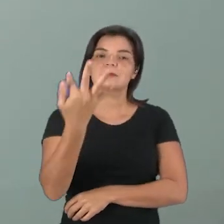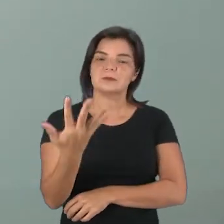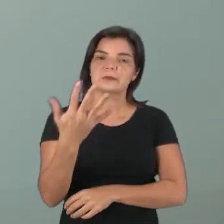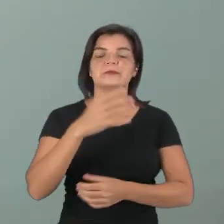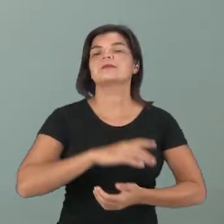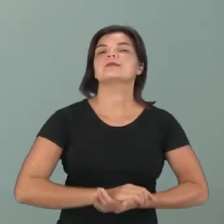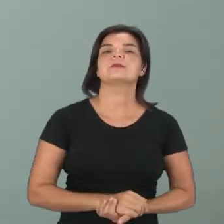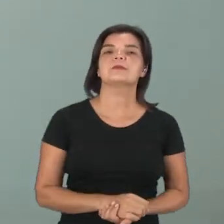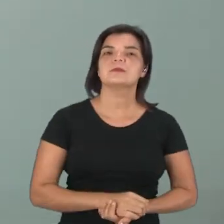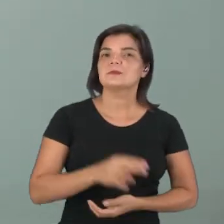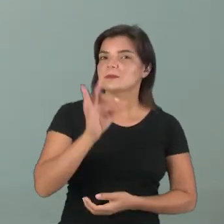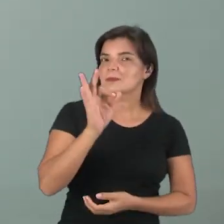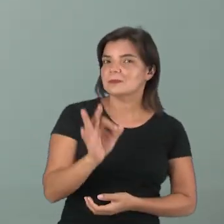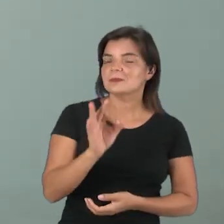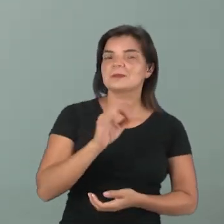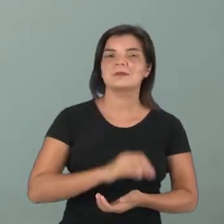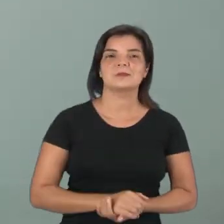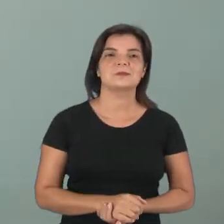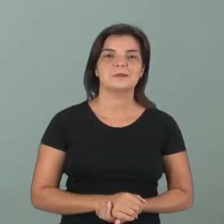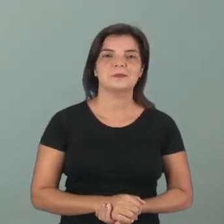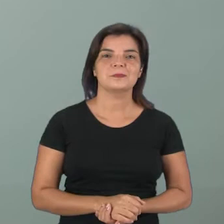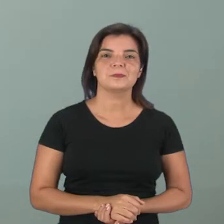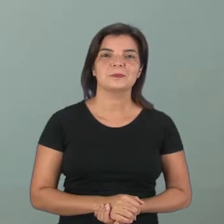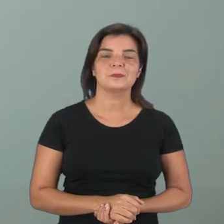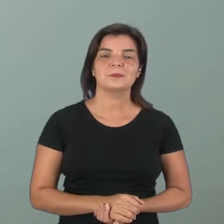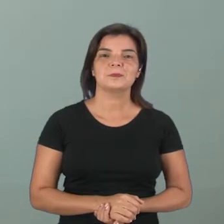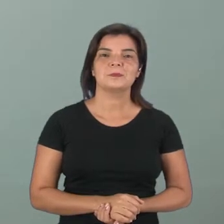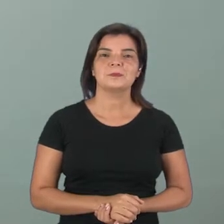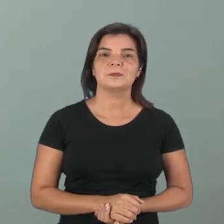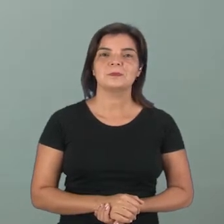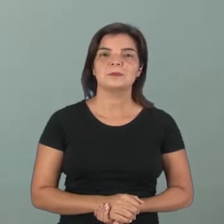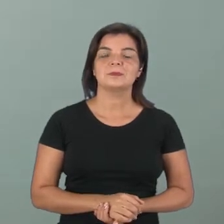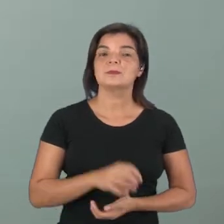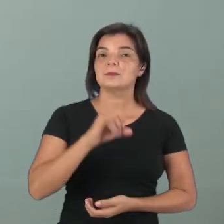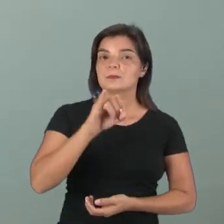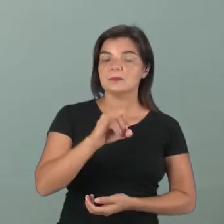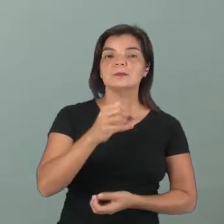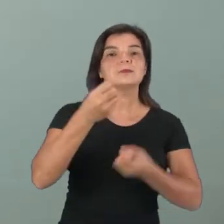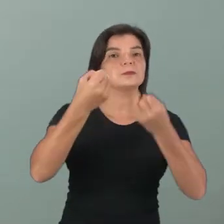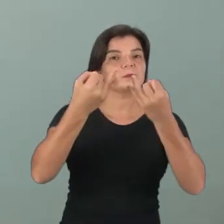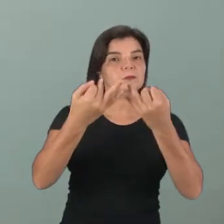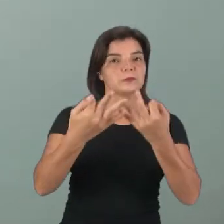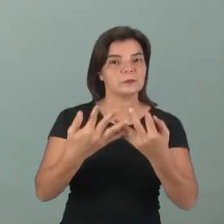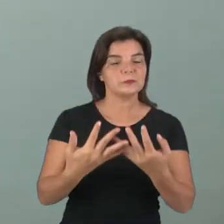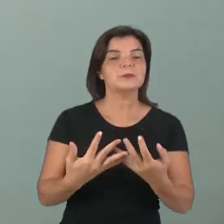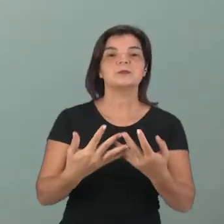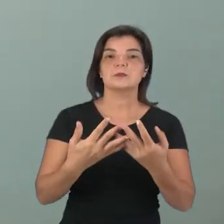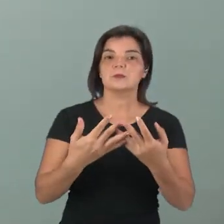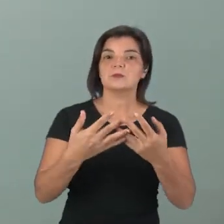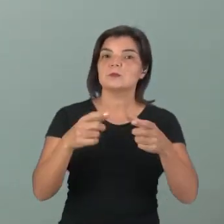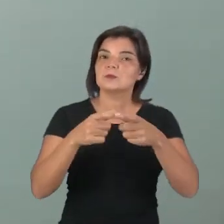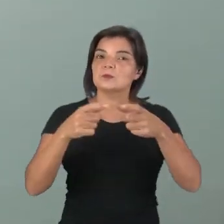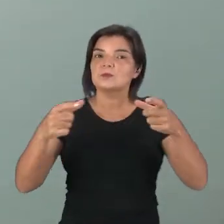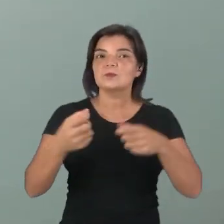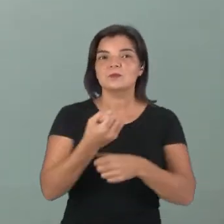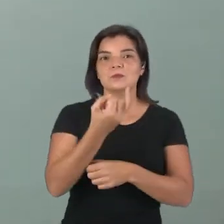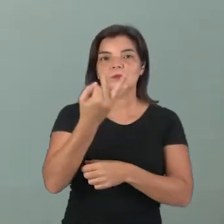quantidade, certo? Muito bem, então. Se estamos falando de